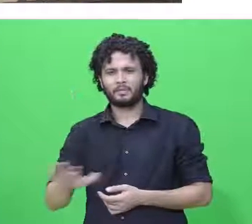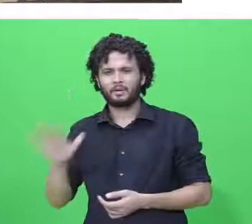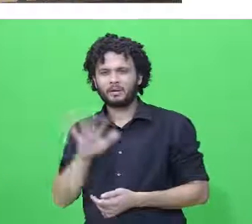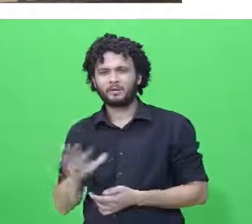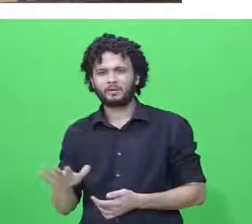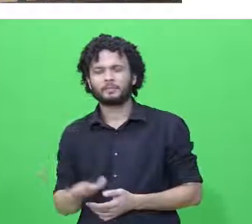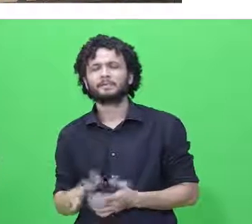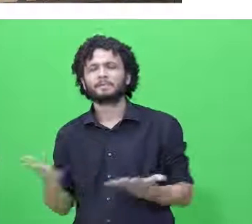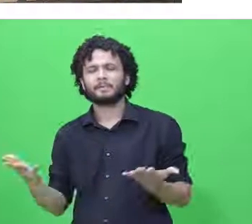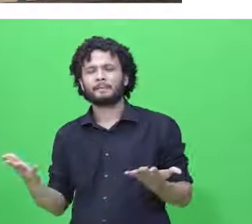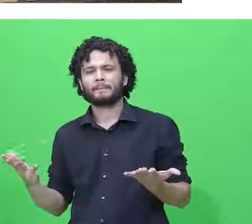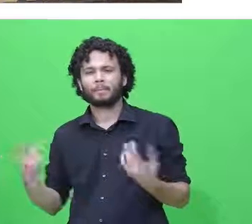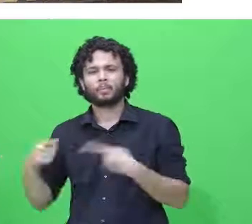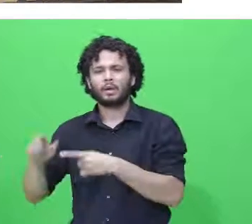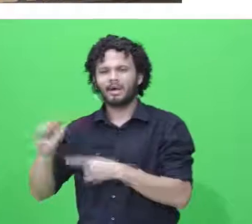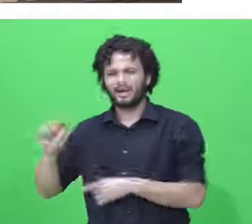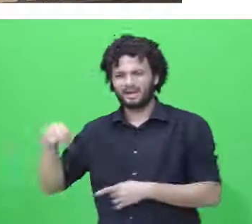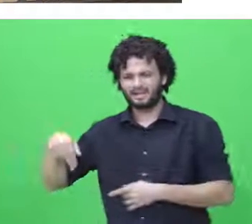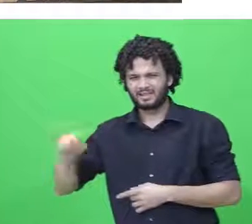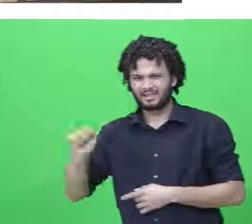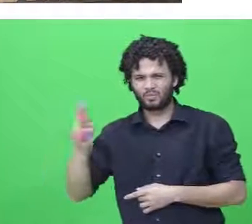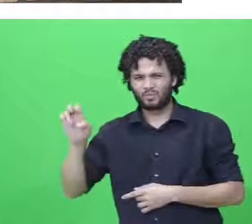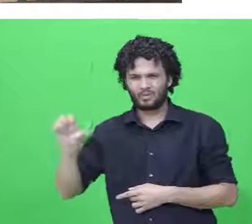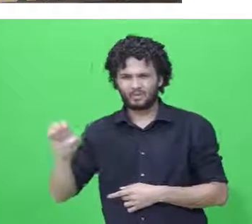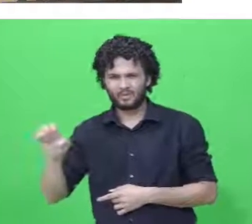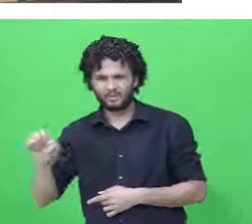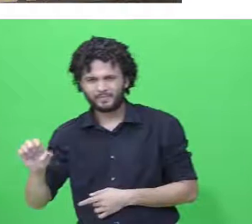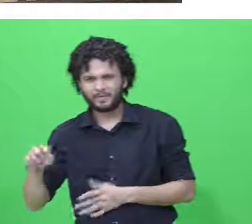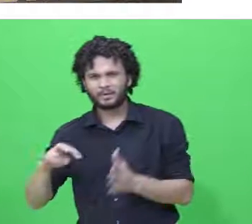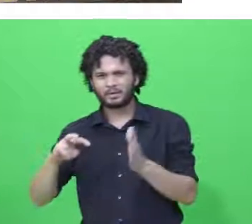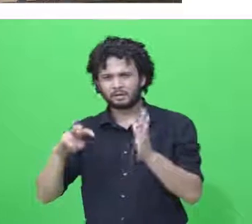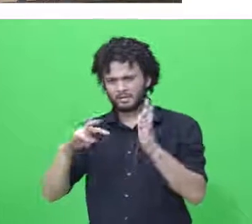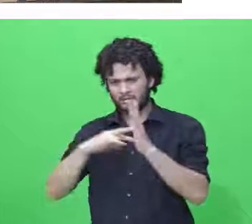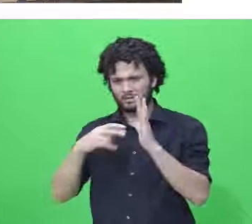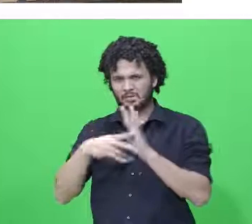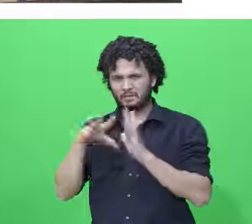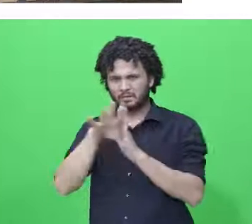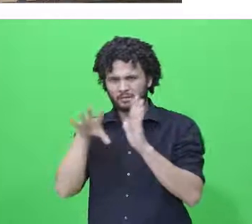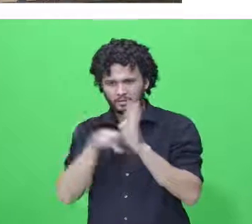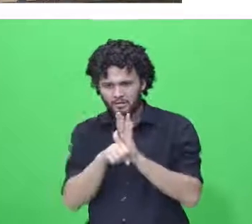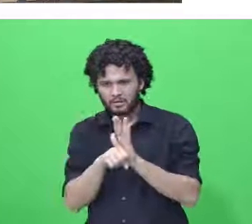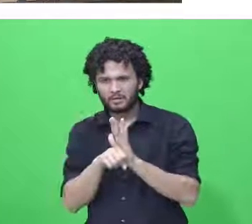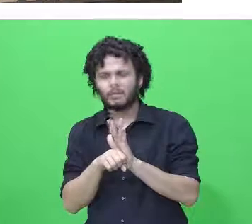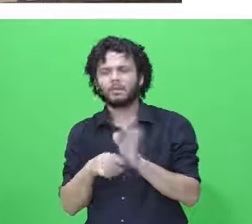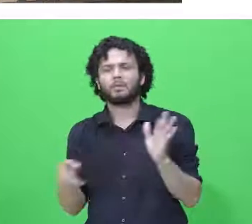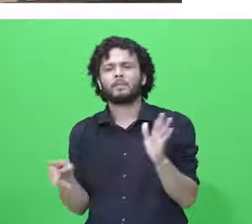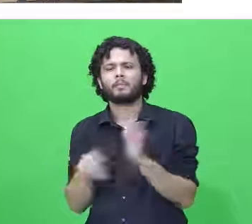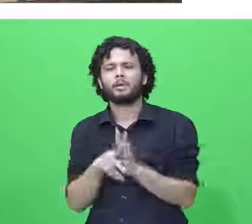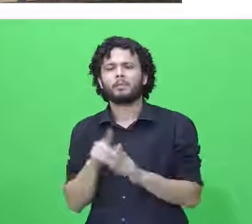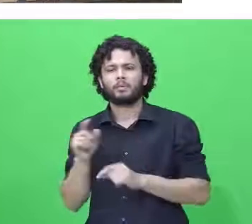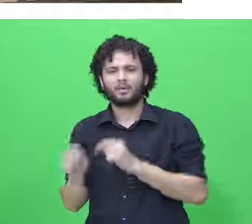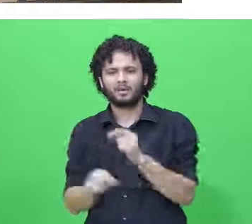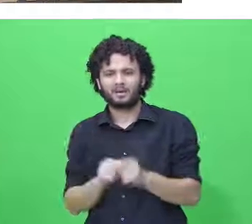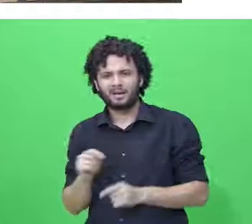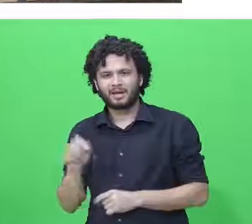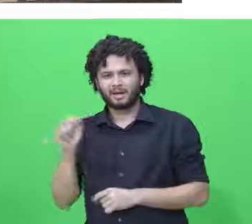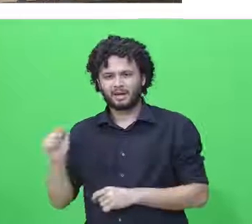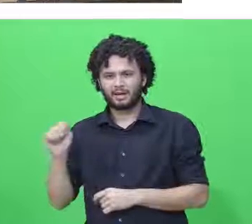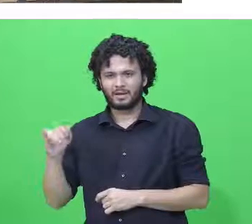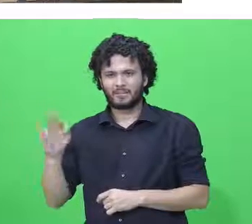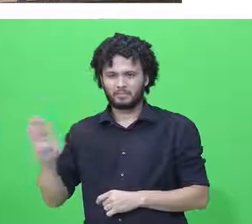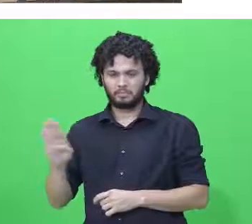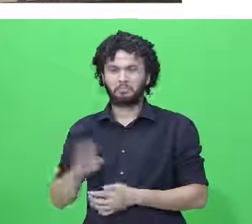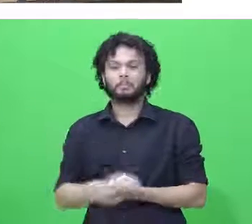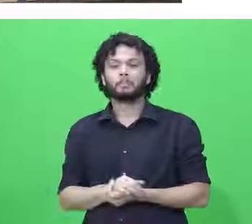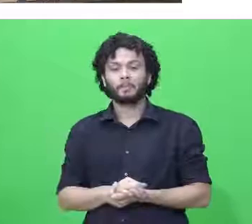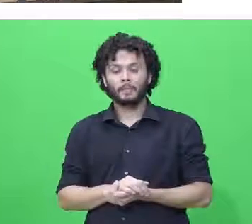ação integralista, a NAUE, inclusive o Sigma, né, é uma sigla então aí ligada a essa AIB no Brasil, tá?